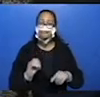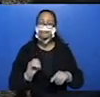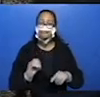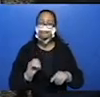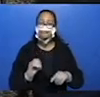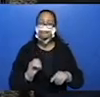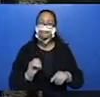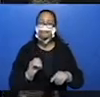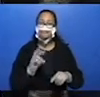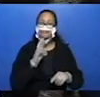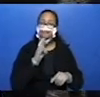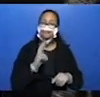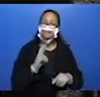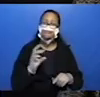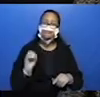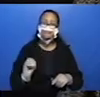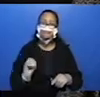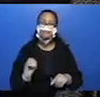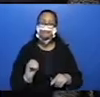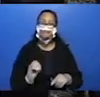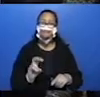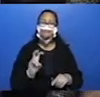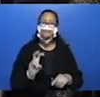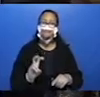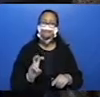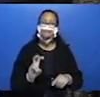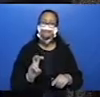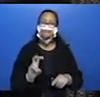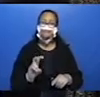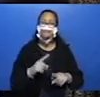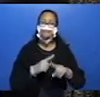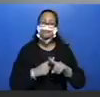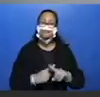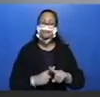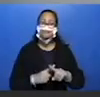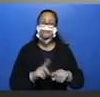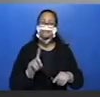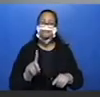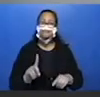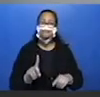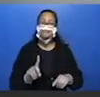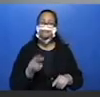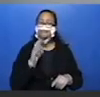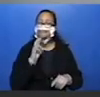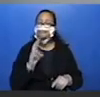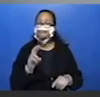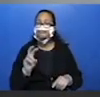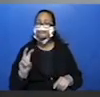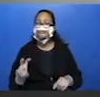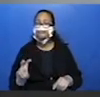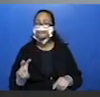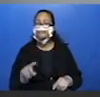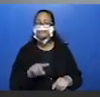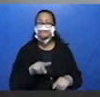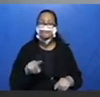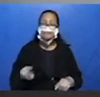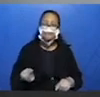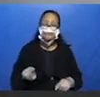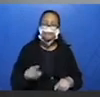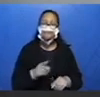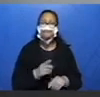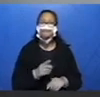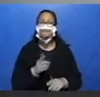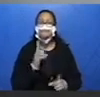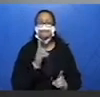5 vezes 1, 5. Existem várias estratégias, vocês têm que achar o caminho de